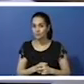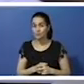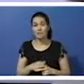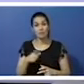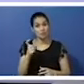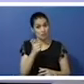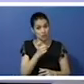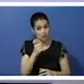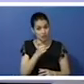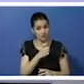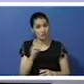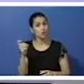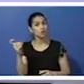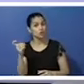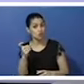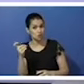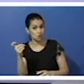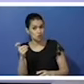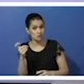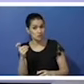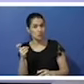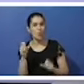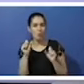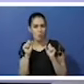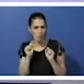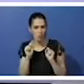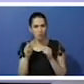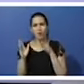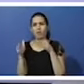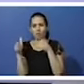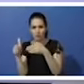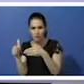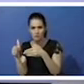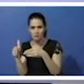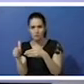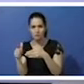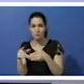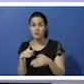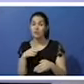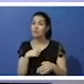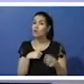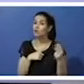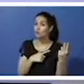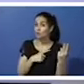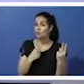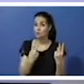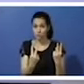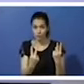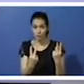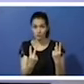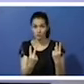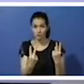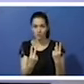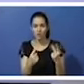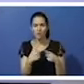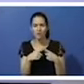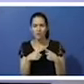nos dois, posso colocar o x em evidência, e eu tenho o número 2 presente nos dois, né? Que o